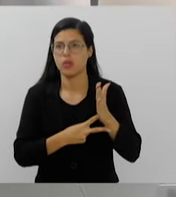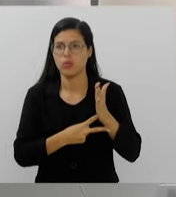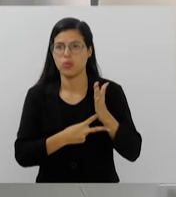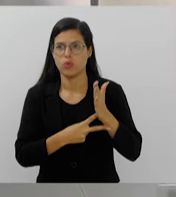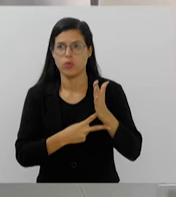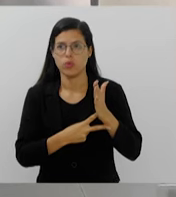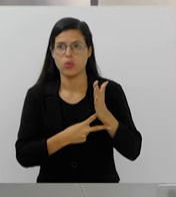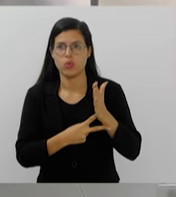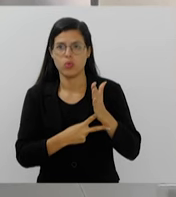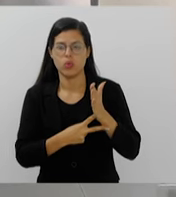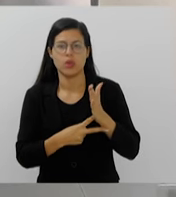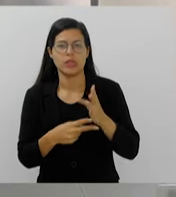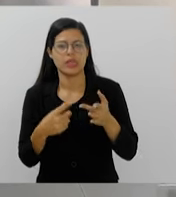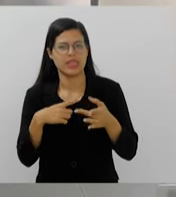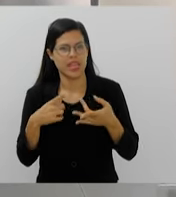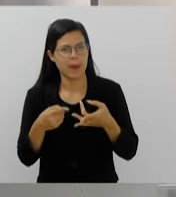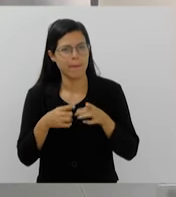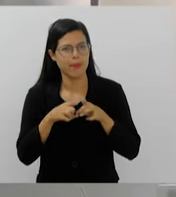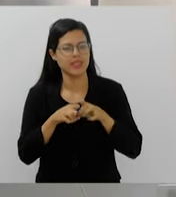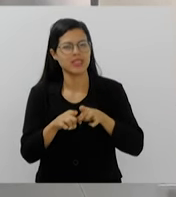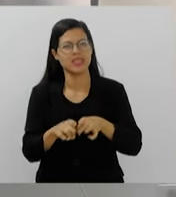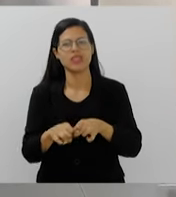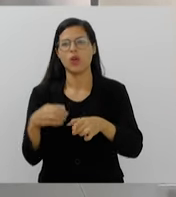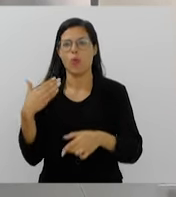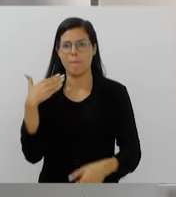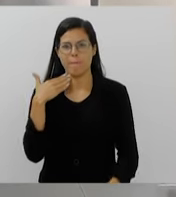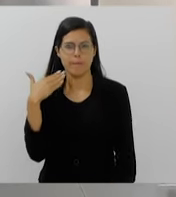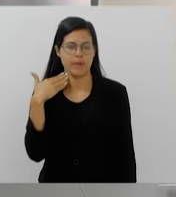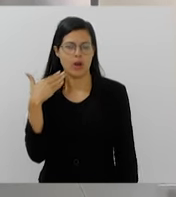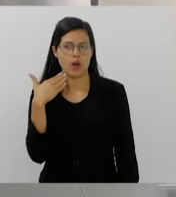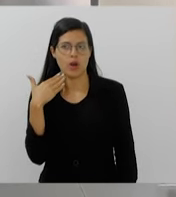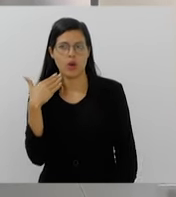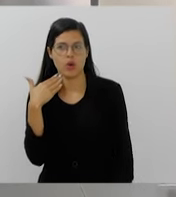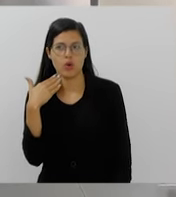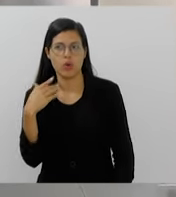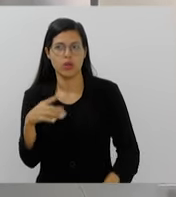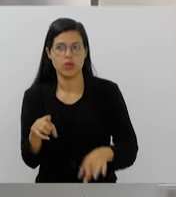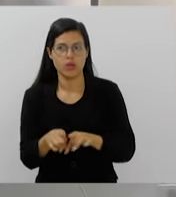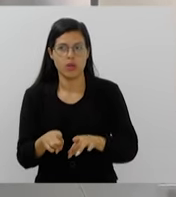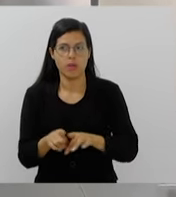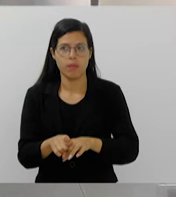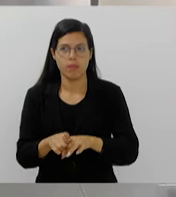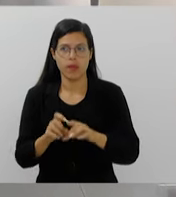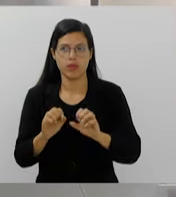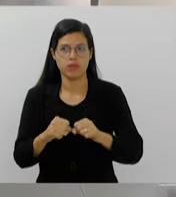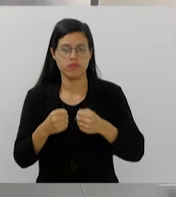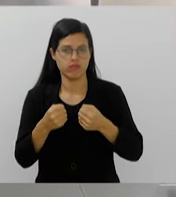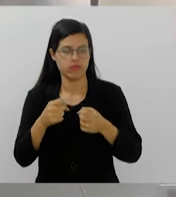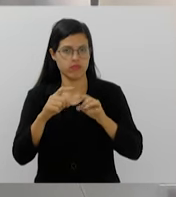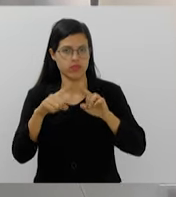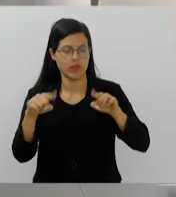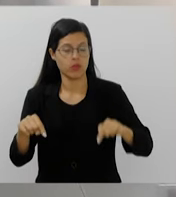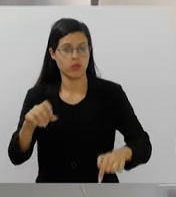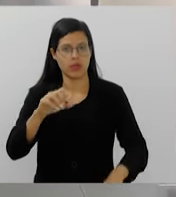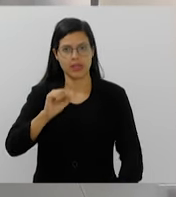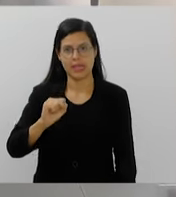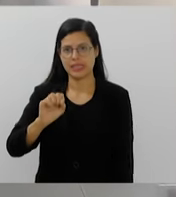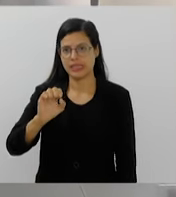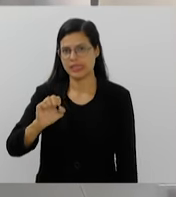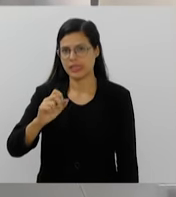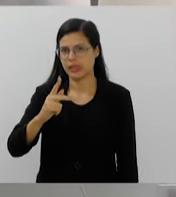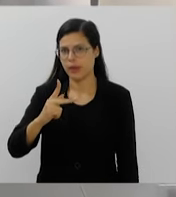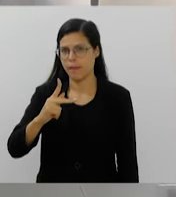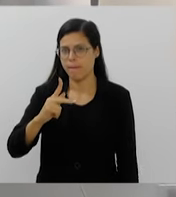em convênios com instituições bancárias, dedicação de uma parcela de servidores da CEPLAG justamente